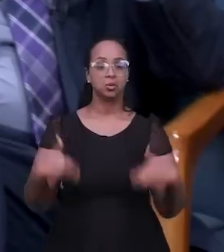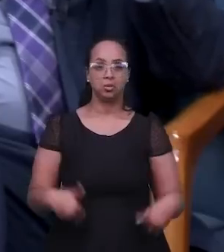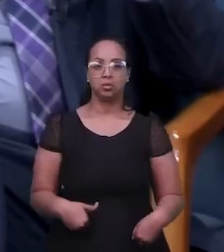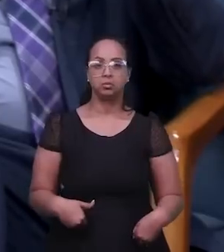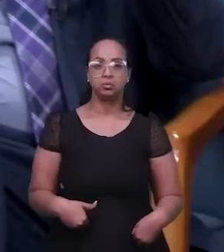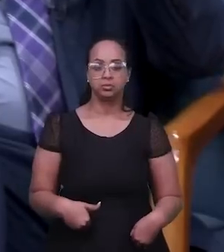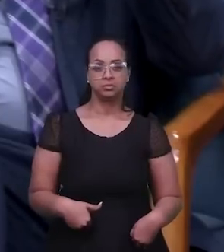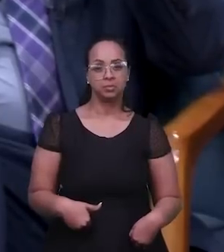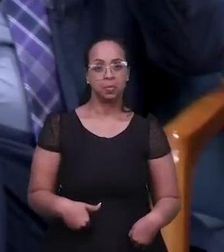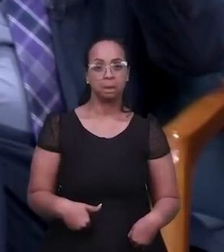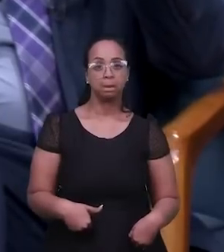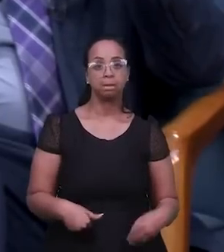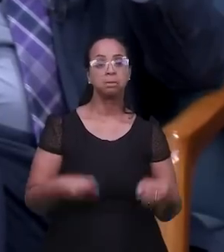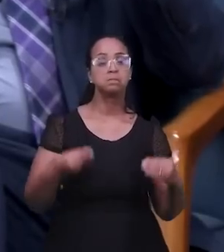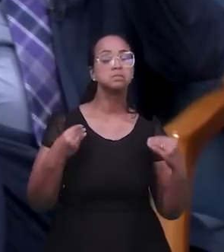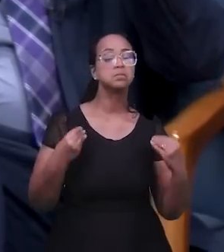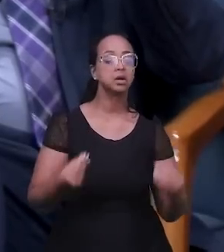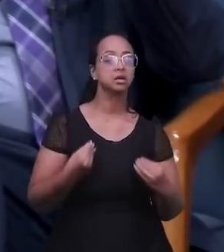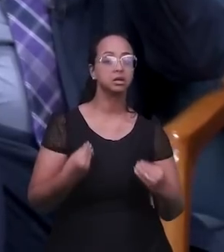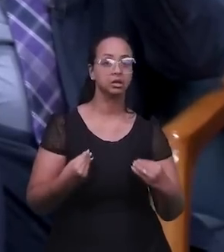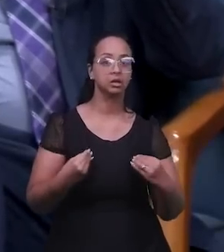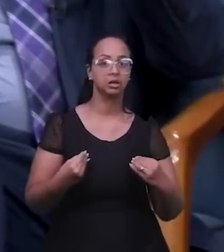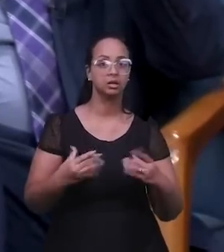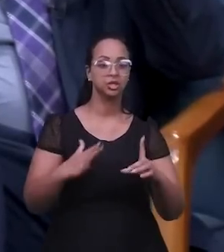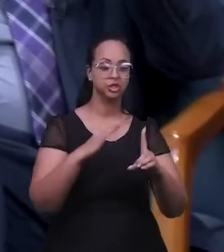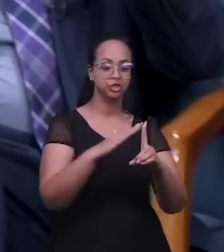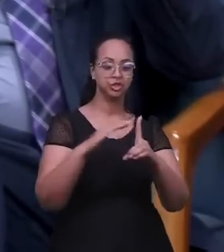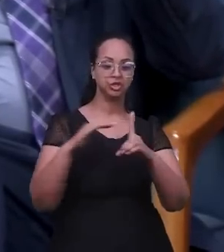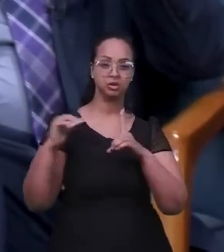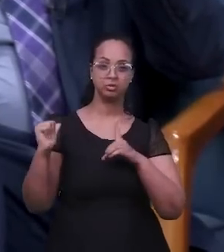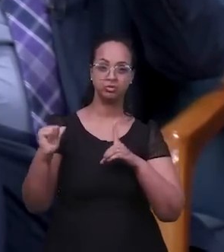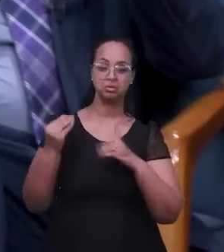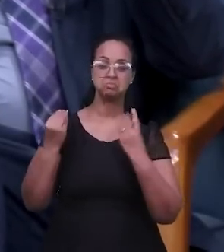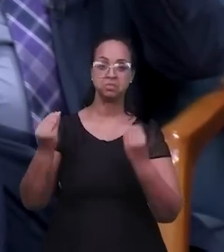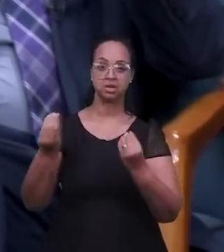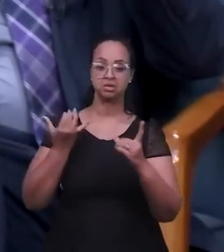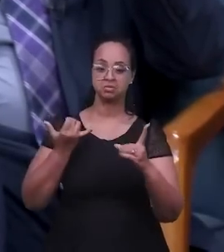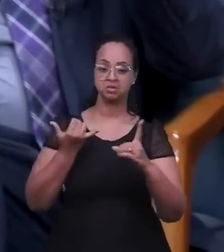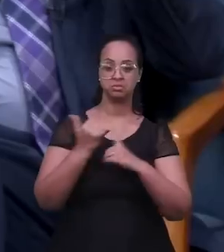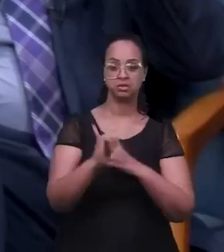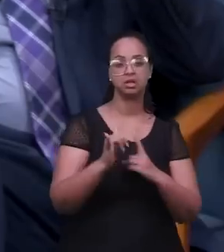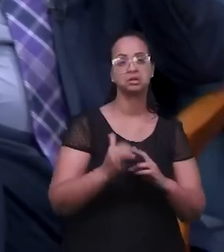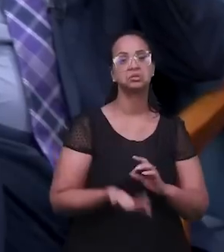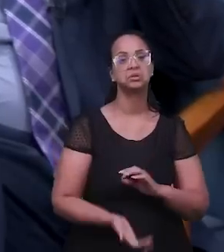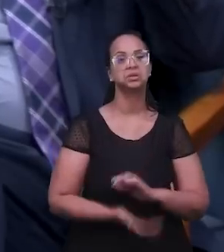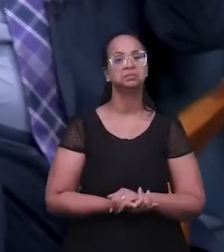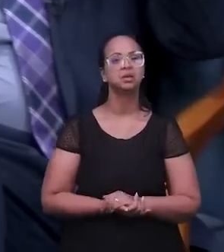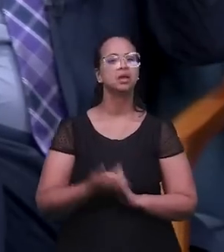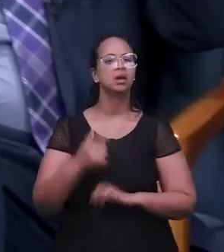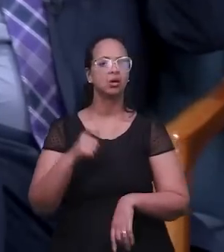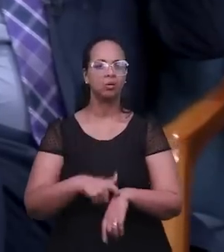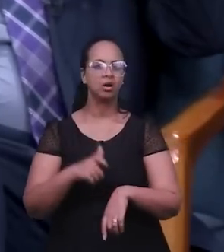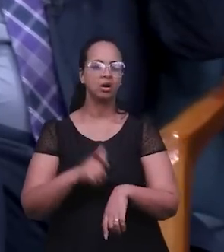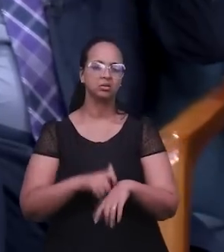e corpo, profecia e presbitério, o qual te foi dado por profecia.